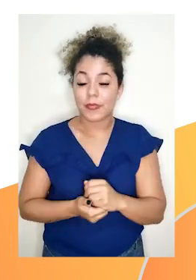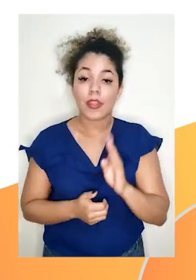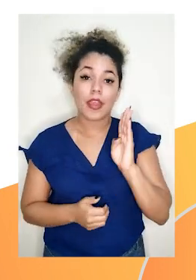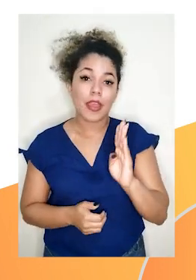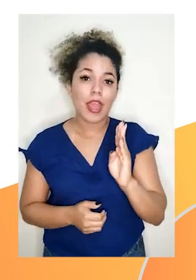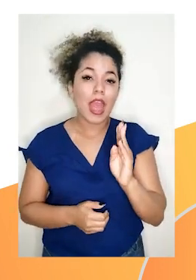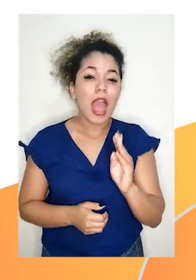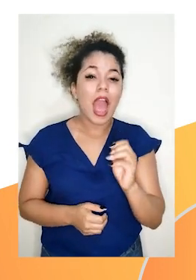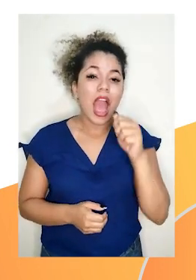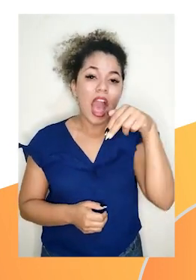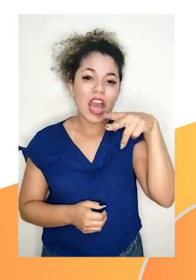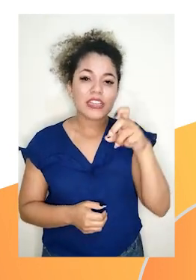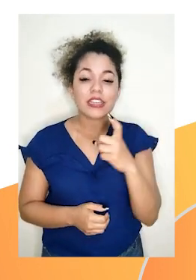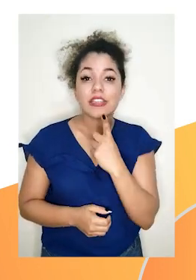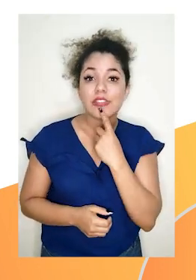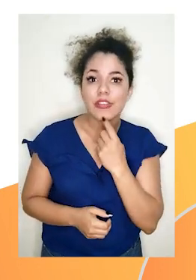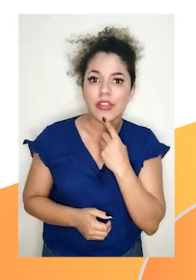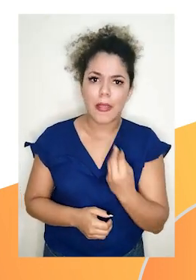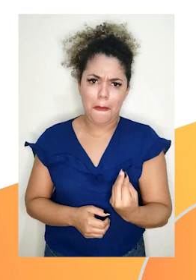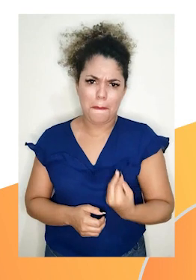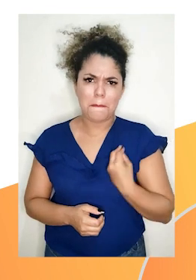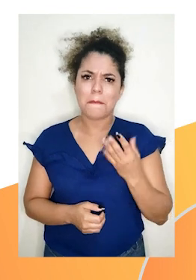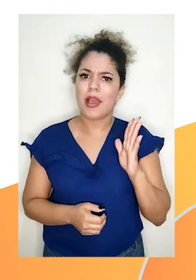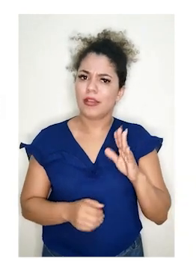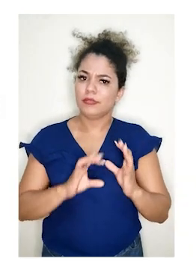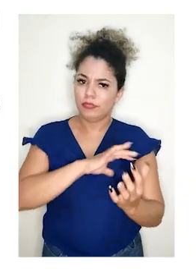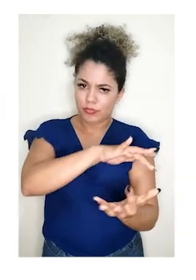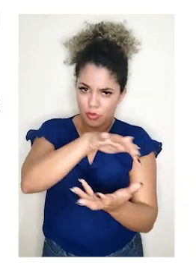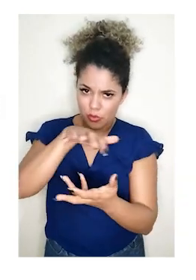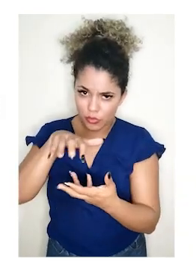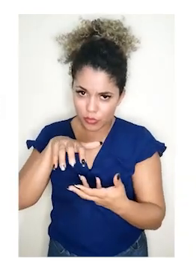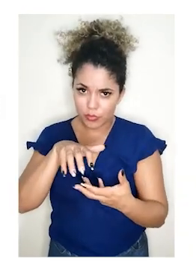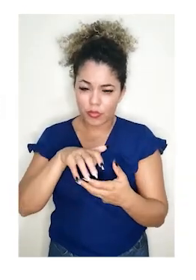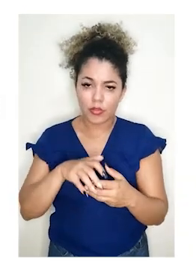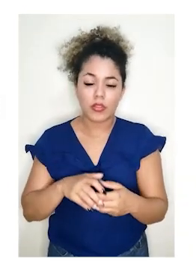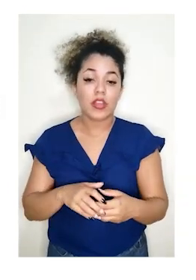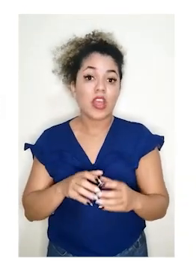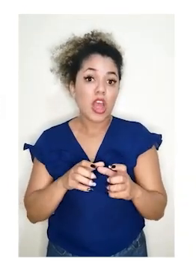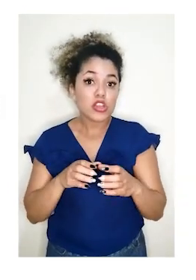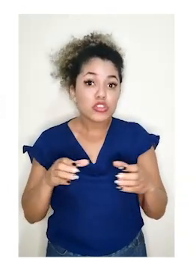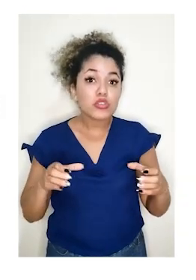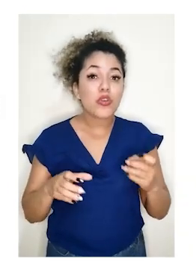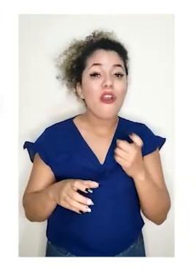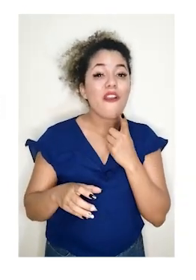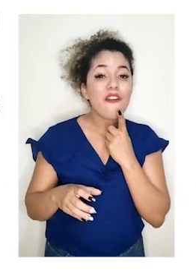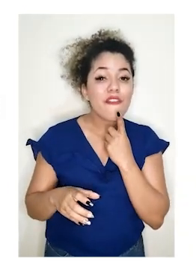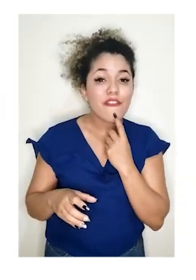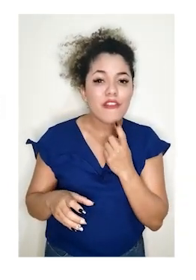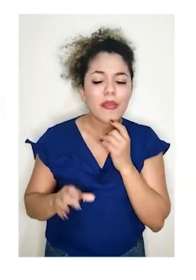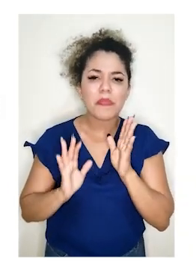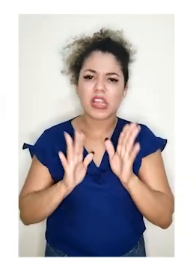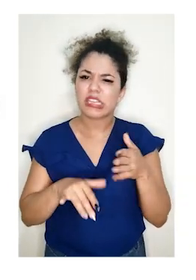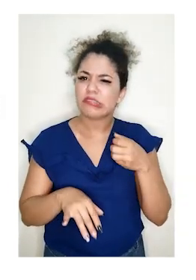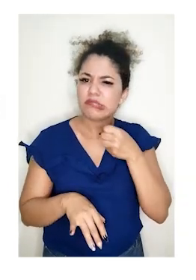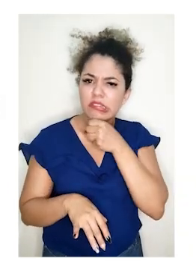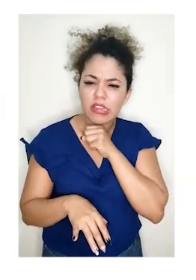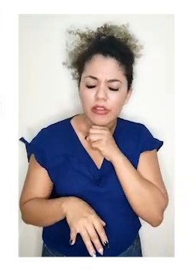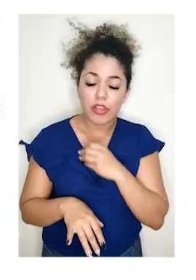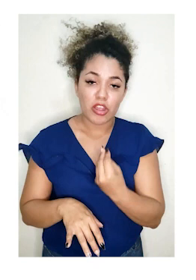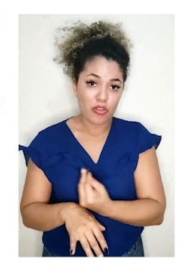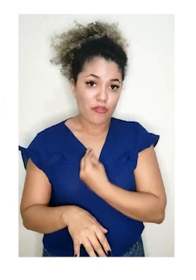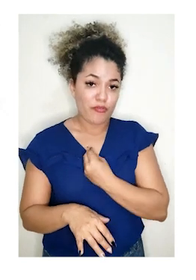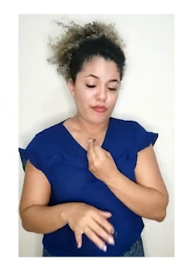Anãs vermelhas são as de maior presença no universo. Gigantes vermelhas são estrelas em estágio avançado de seu ciclo de